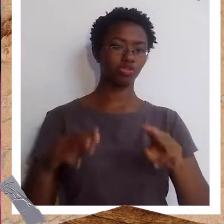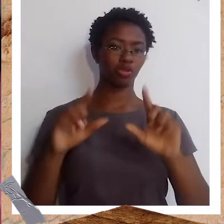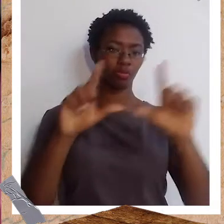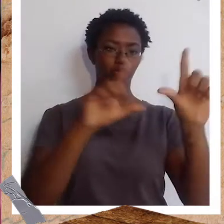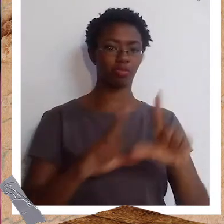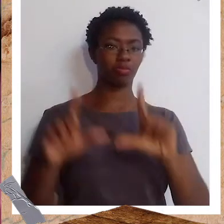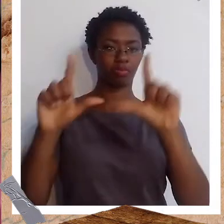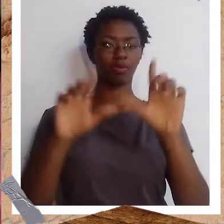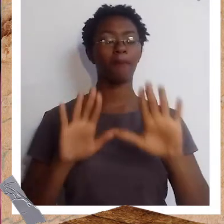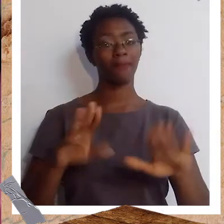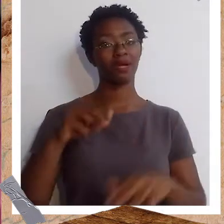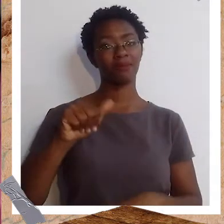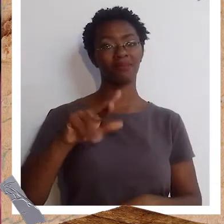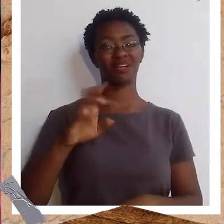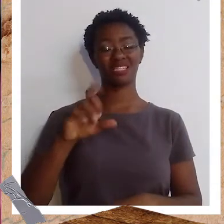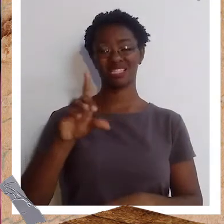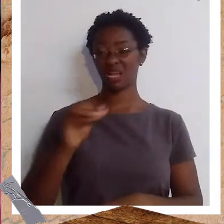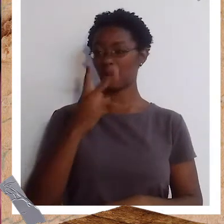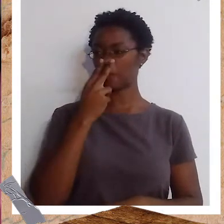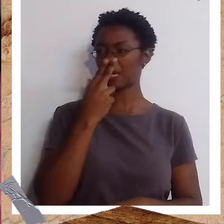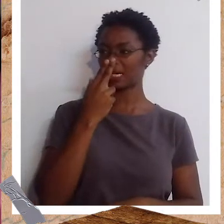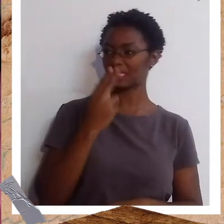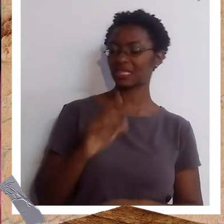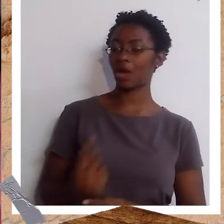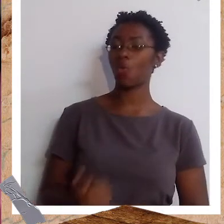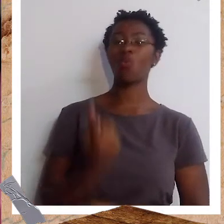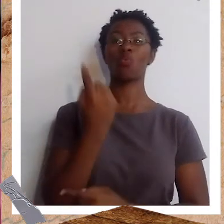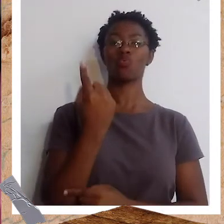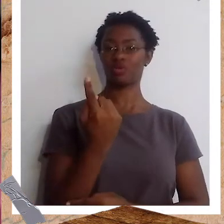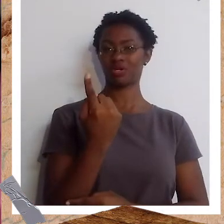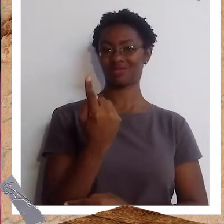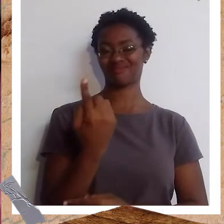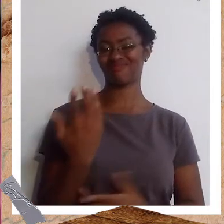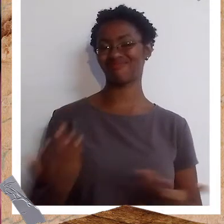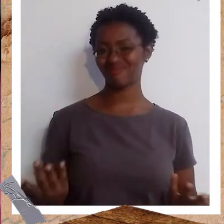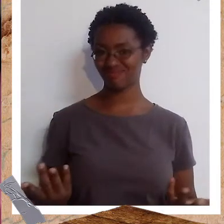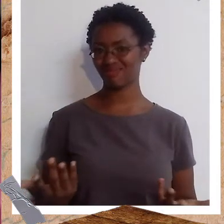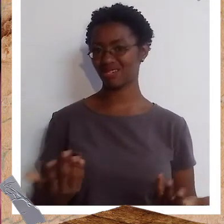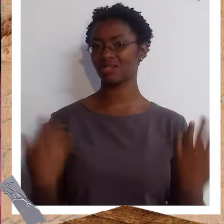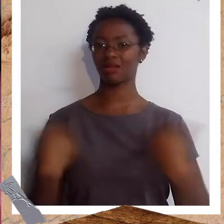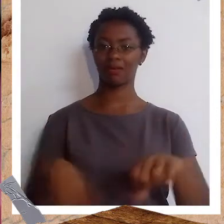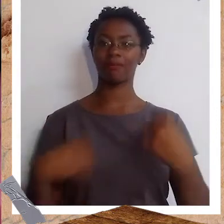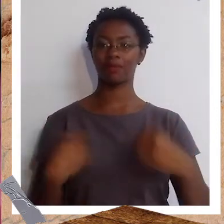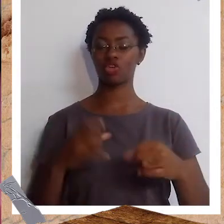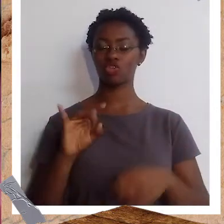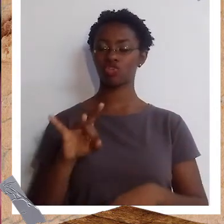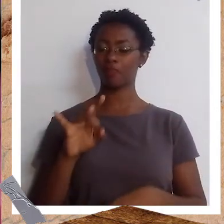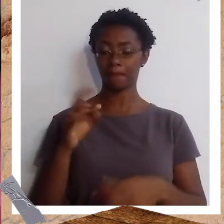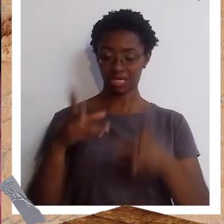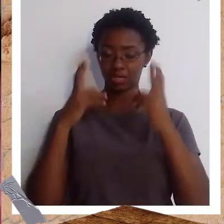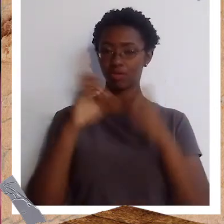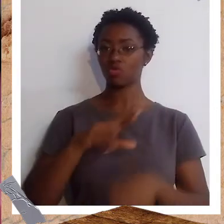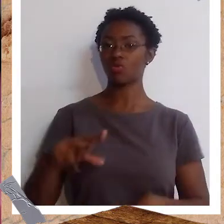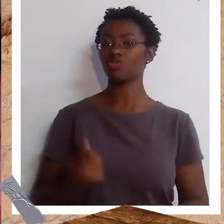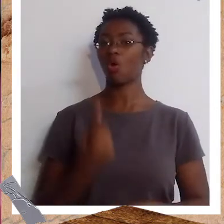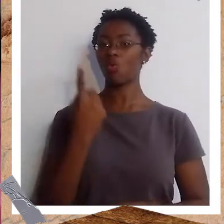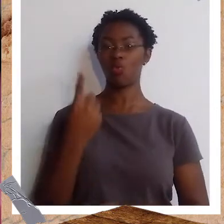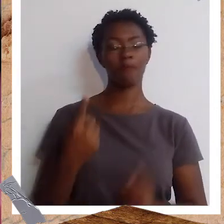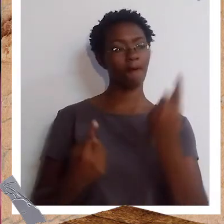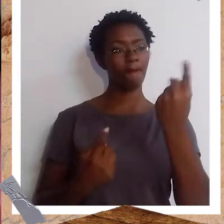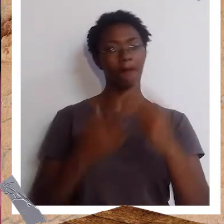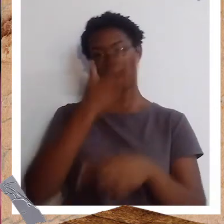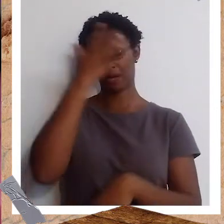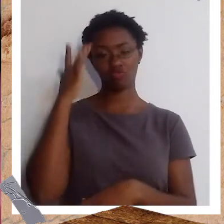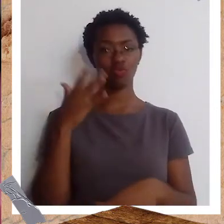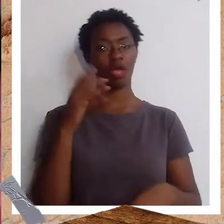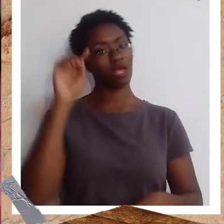sempre lembrado como uma exceção, né? Precisamos pensar de que não significa a entrada de só algumas pessoas negras, mas a entrada de muitas pessoas negras